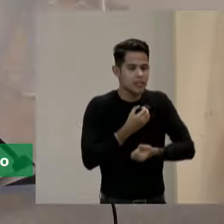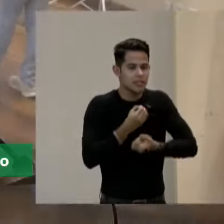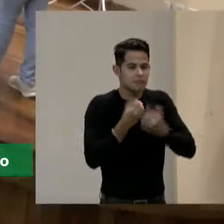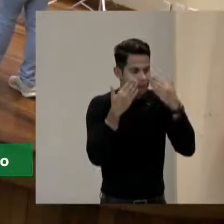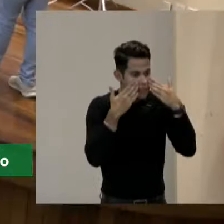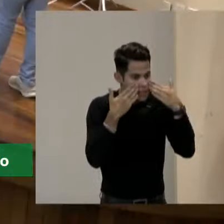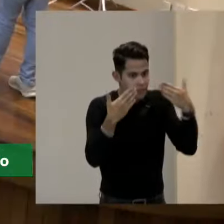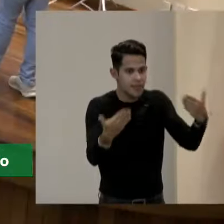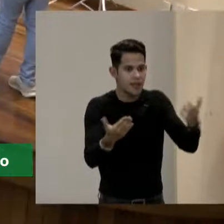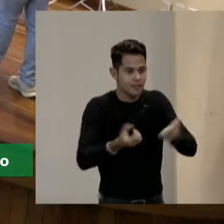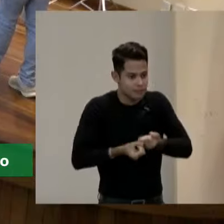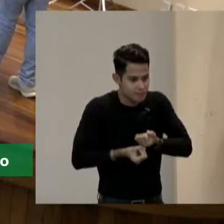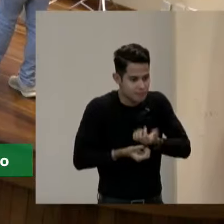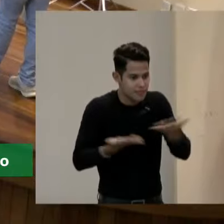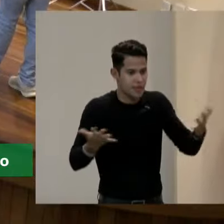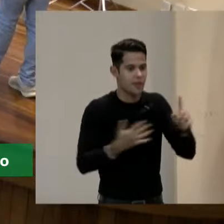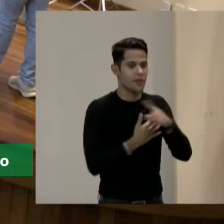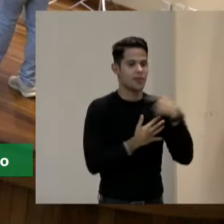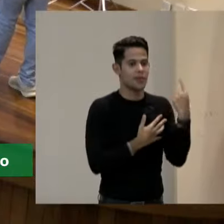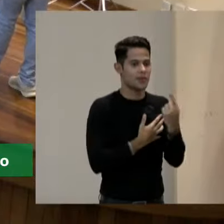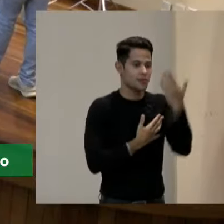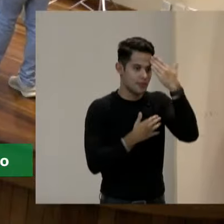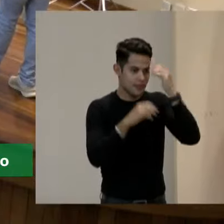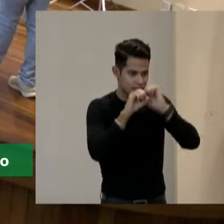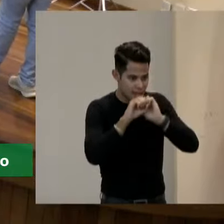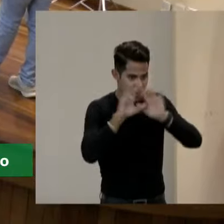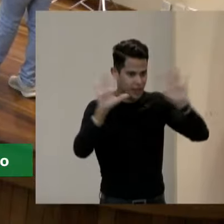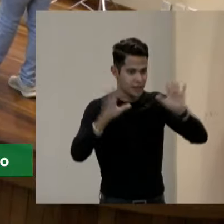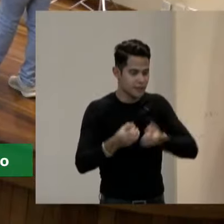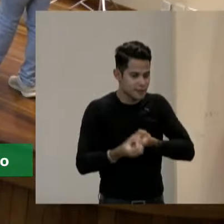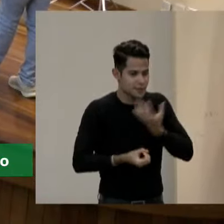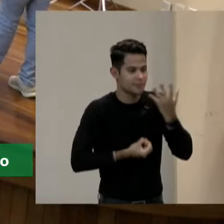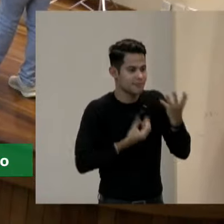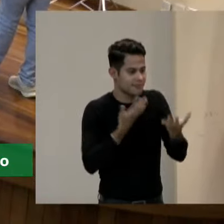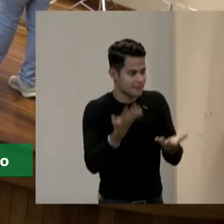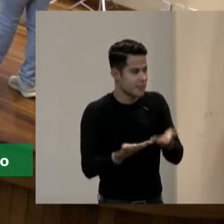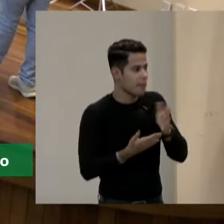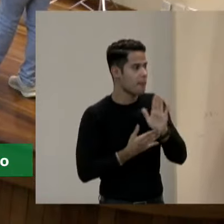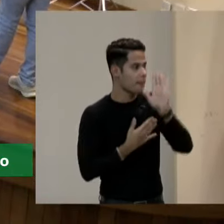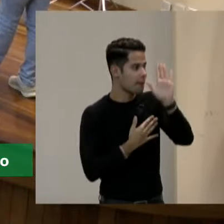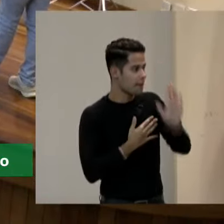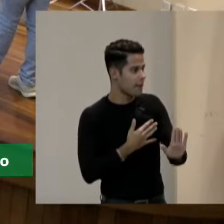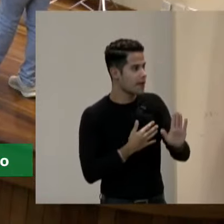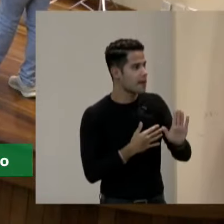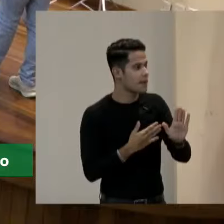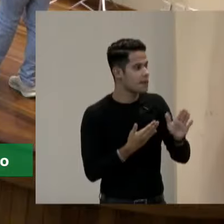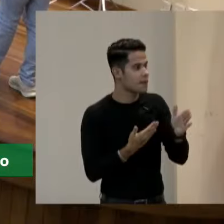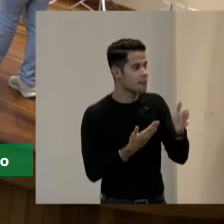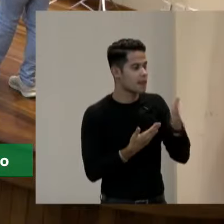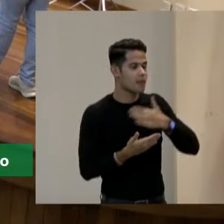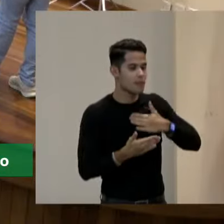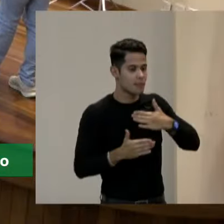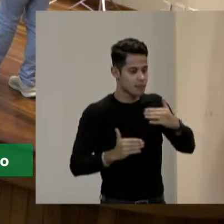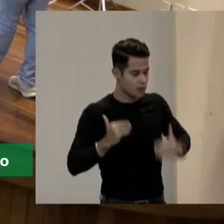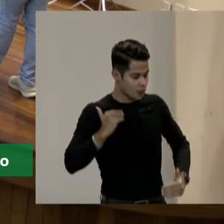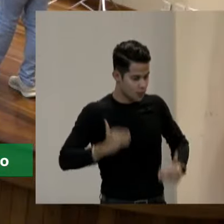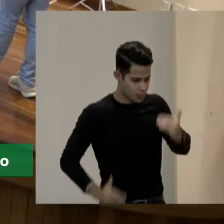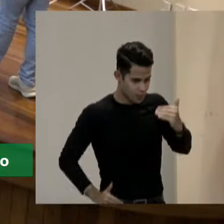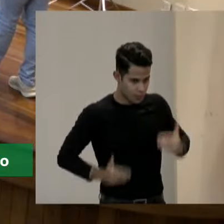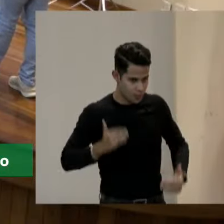as outras pessoas, como a gente entende a expressão do sentimento, né? Mas o meu corpo não nega